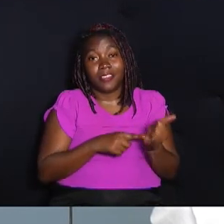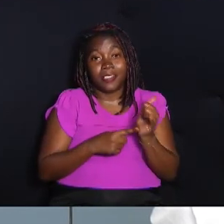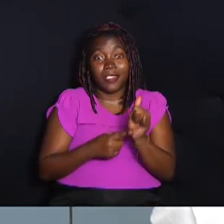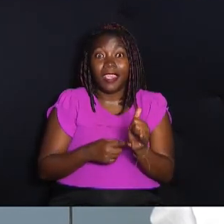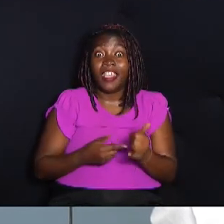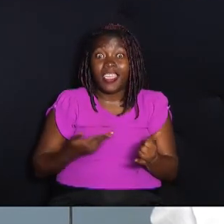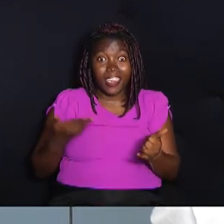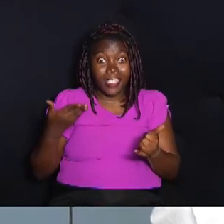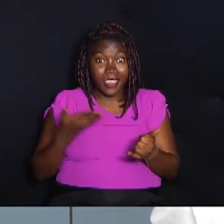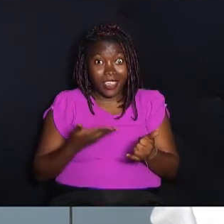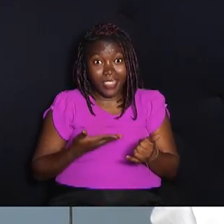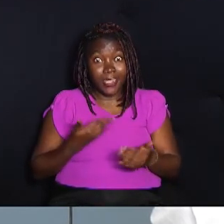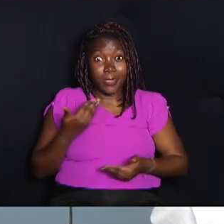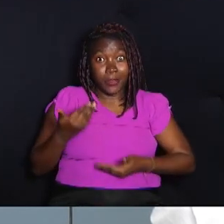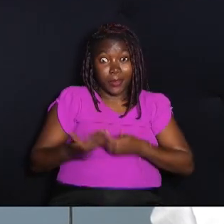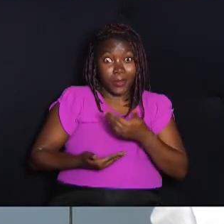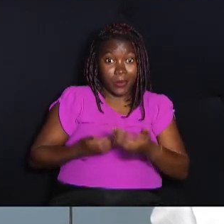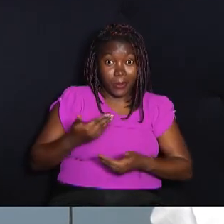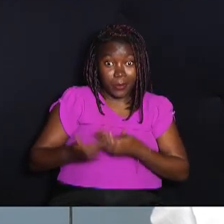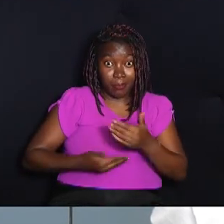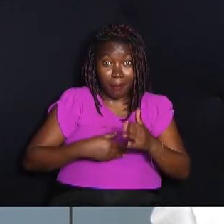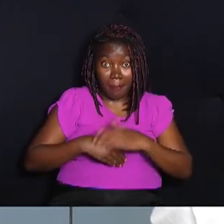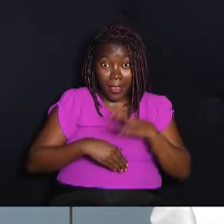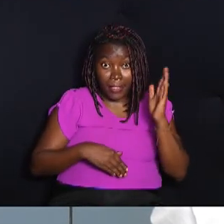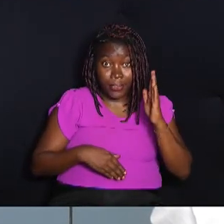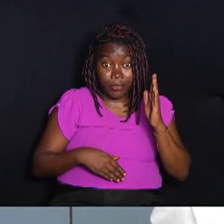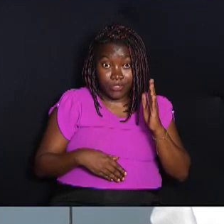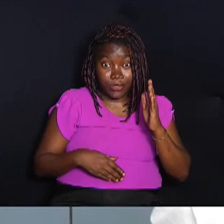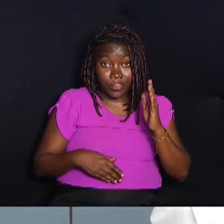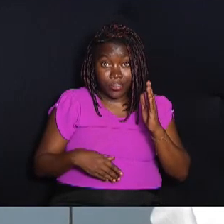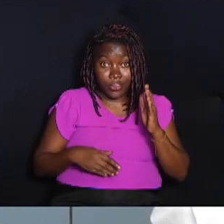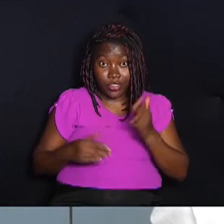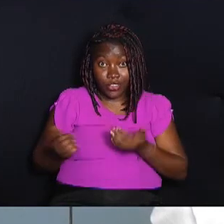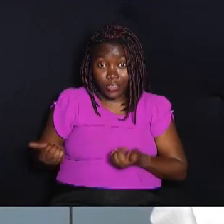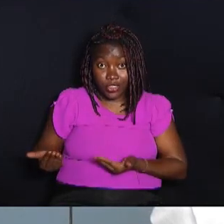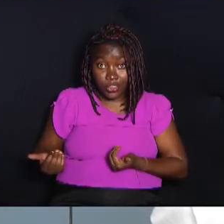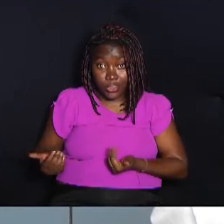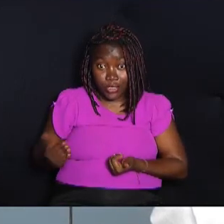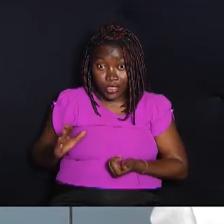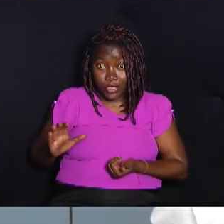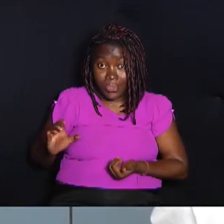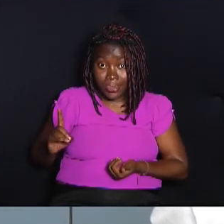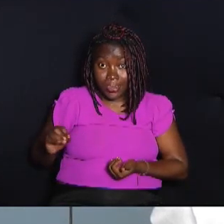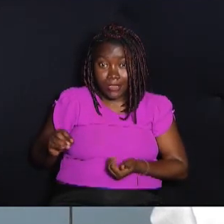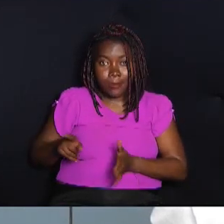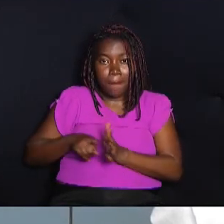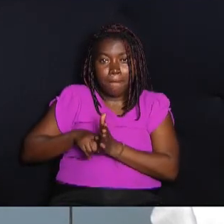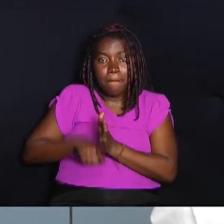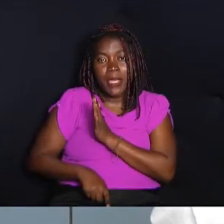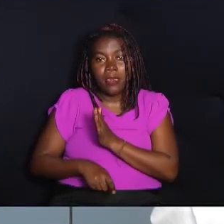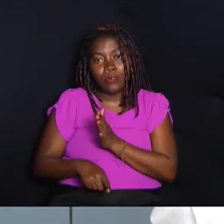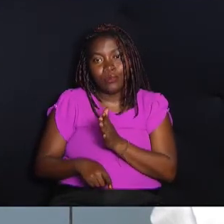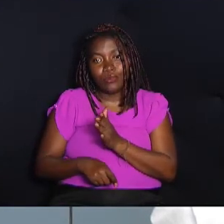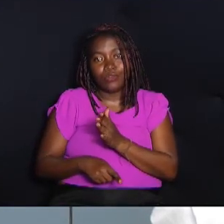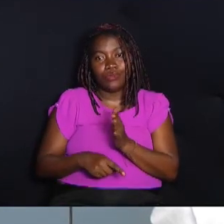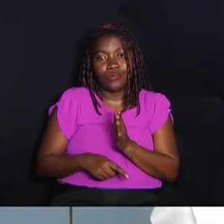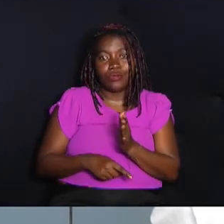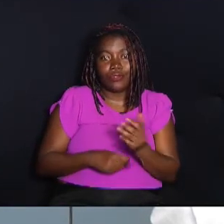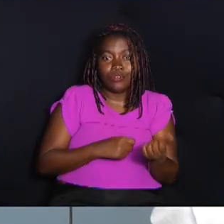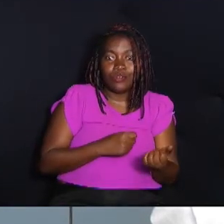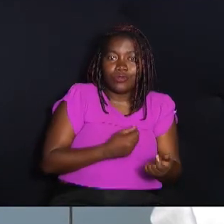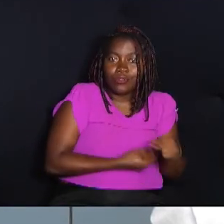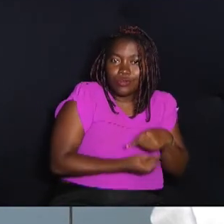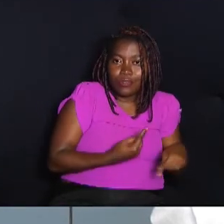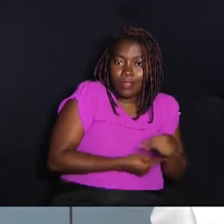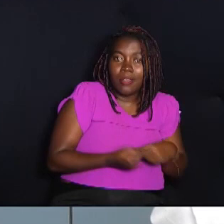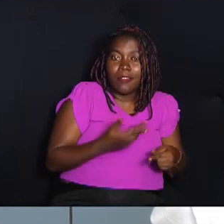criança, quanto mais tenra idade, quanto mais cedo, menos ela vai interagir. Né? Ela vai perder boa parte